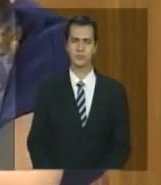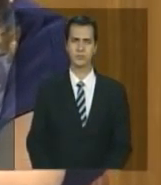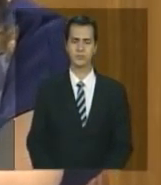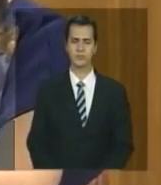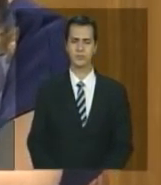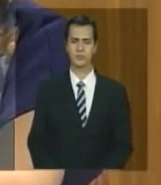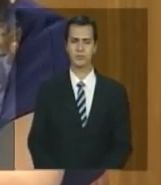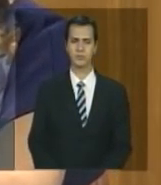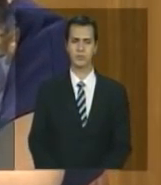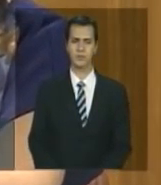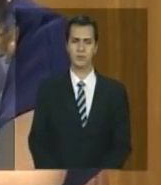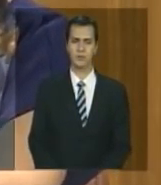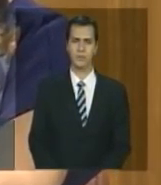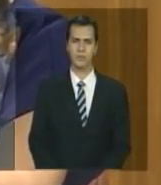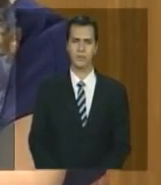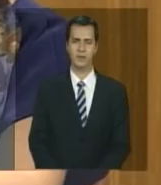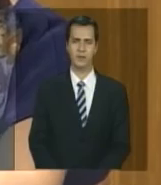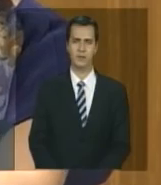Sim, BRICS, né? É.